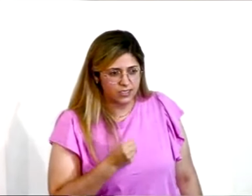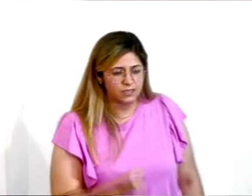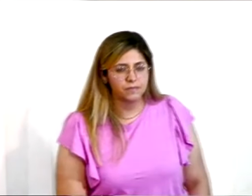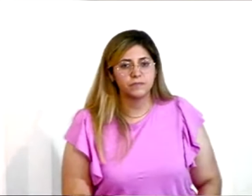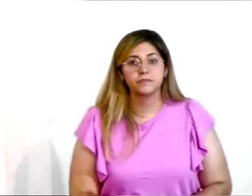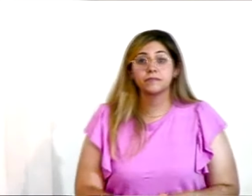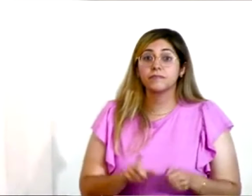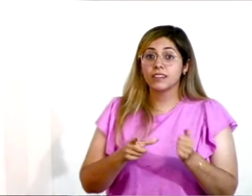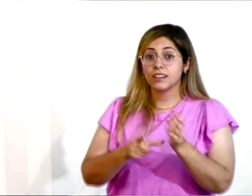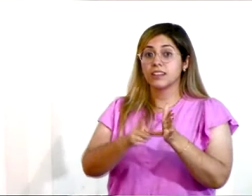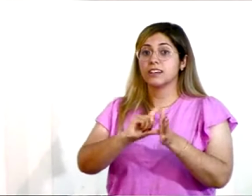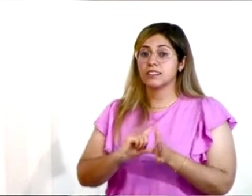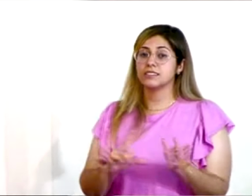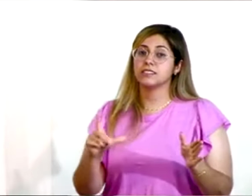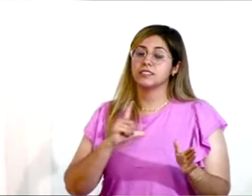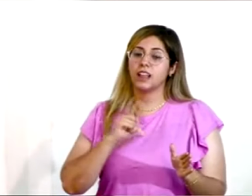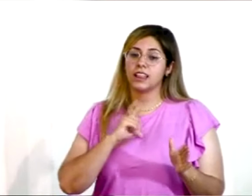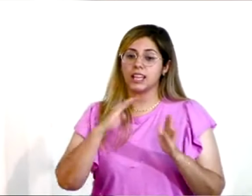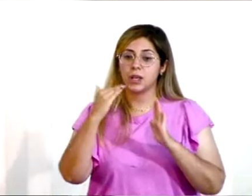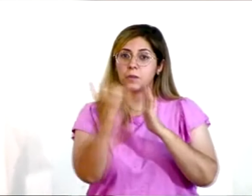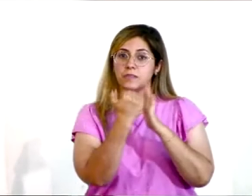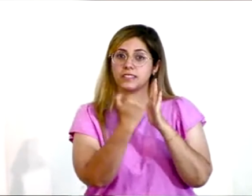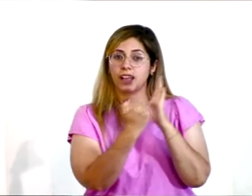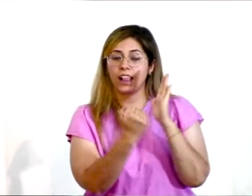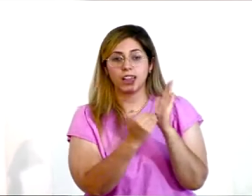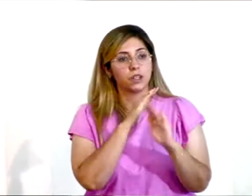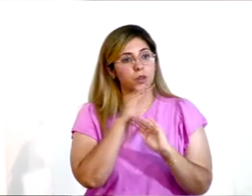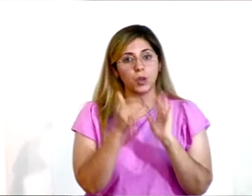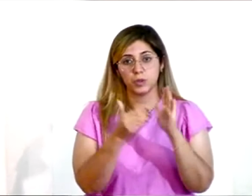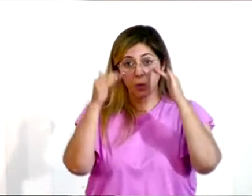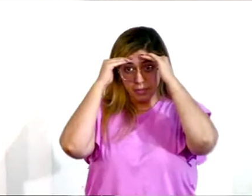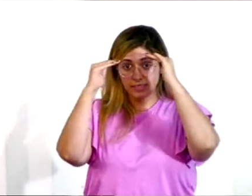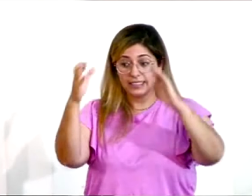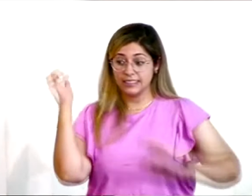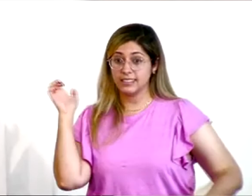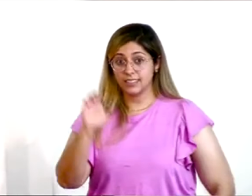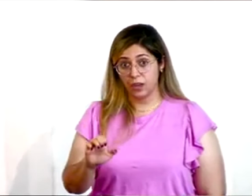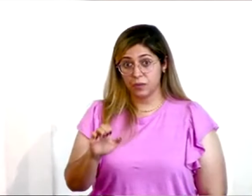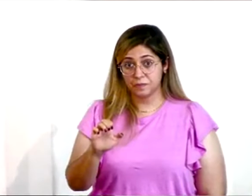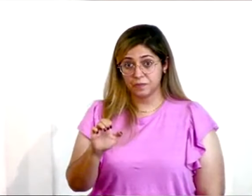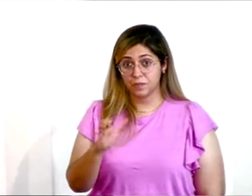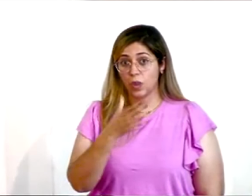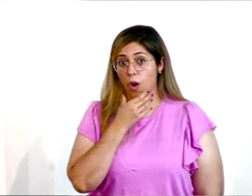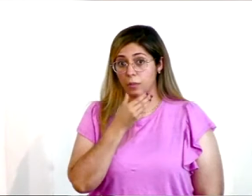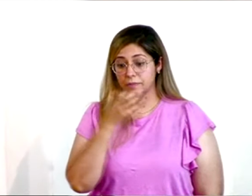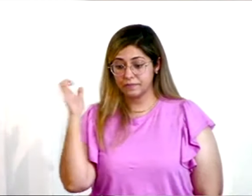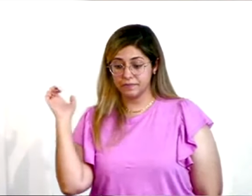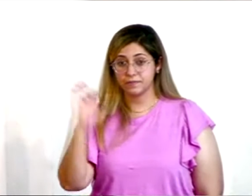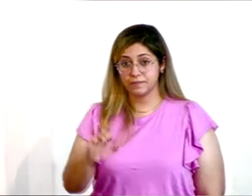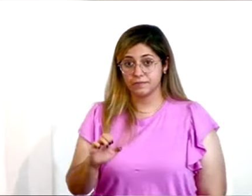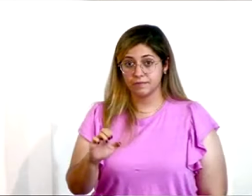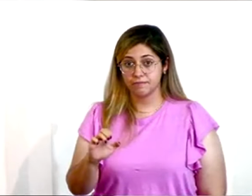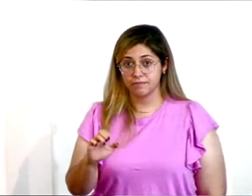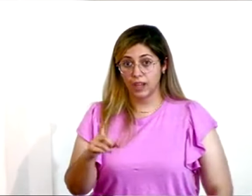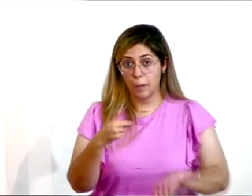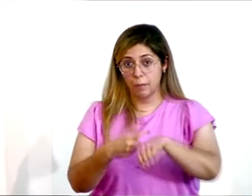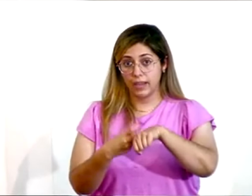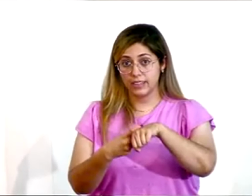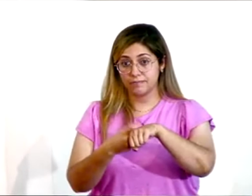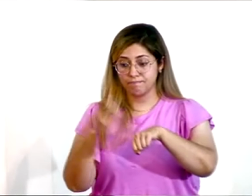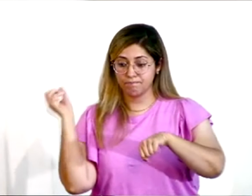temos vários, dentre eles um mártir, que é Estevão, e quando Estevão morre defendendo a